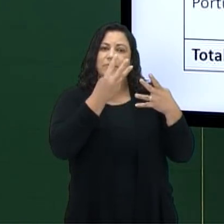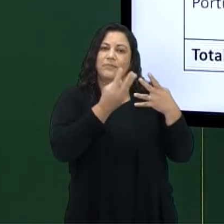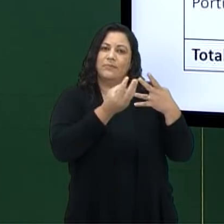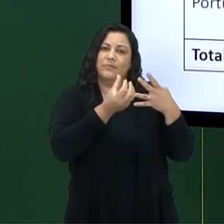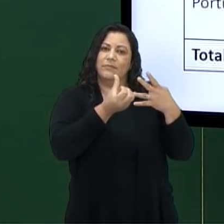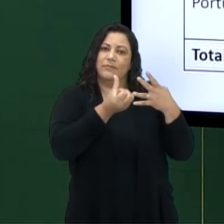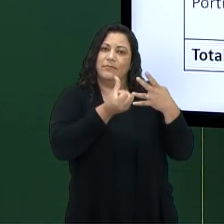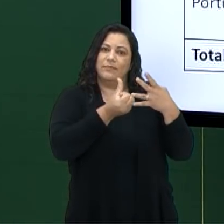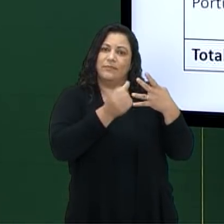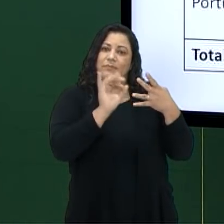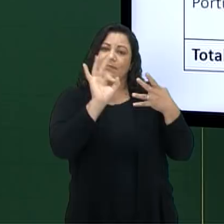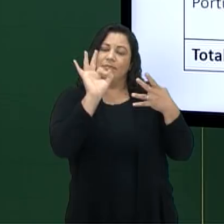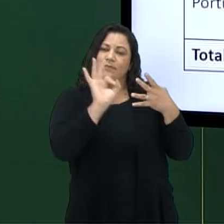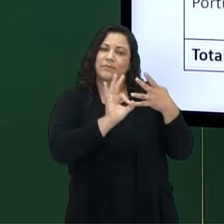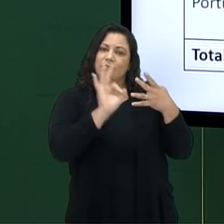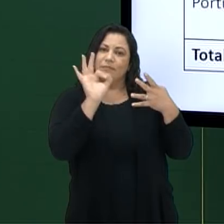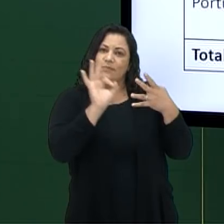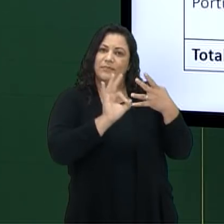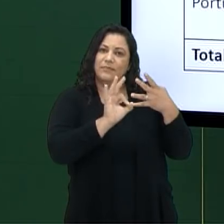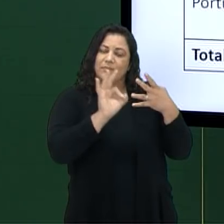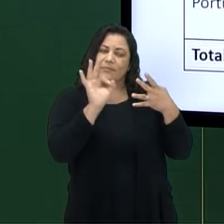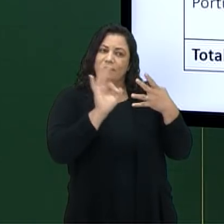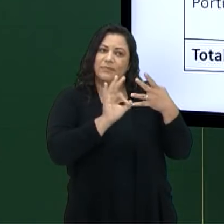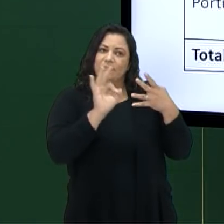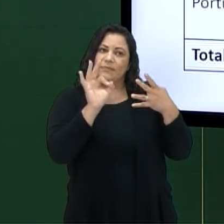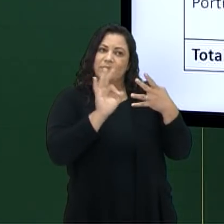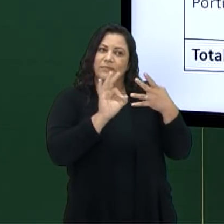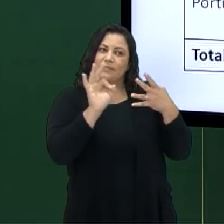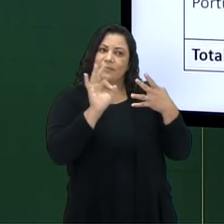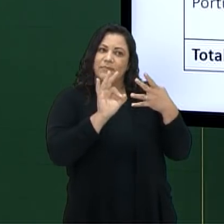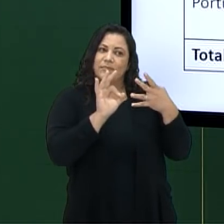Esse próximo setor aqui.